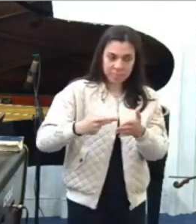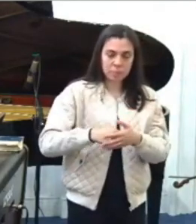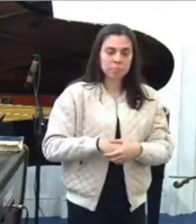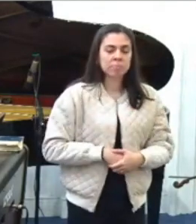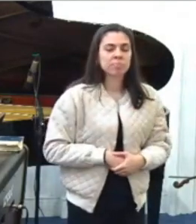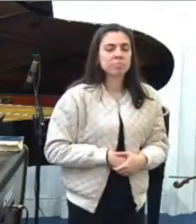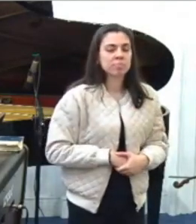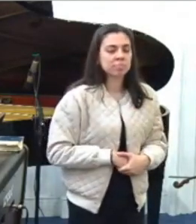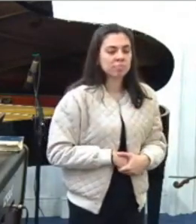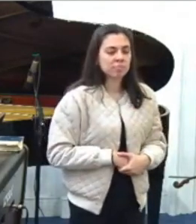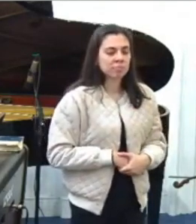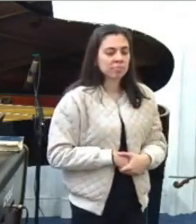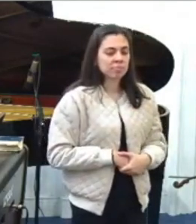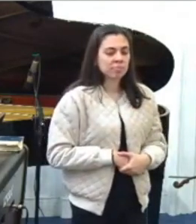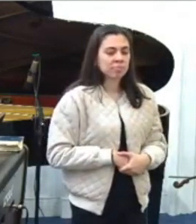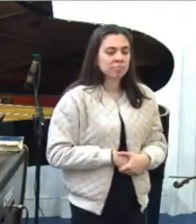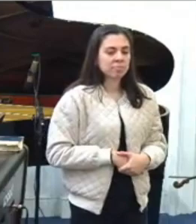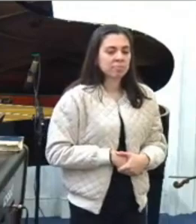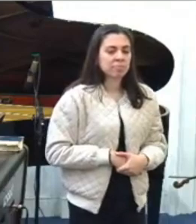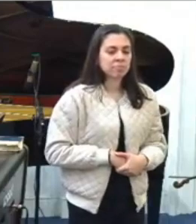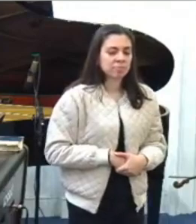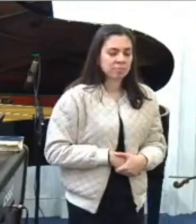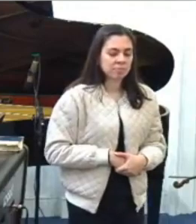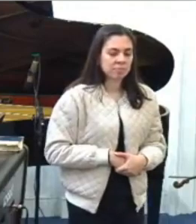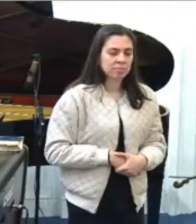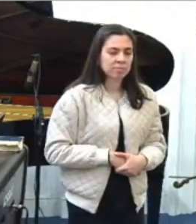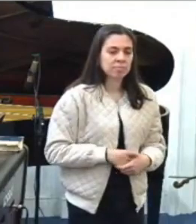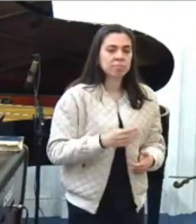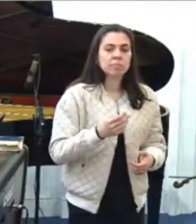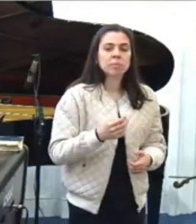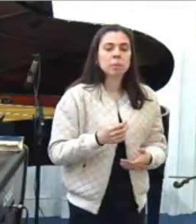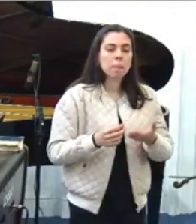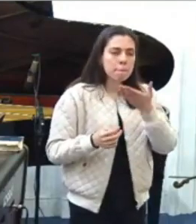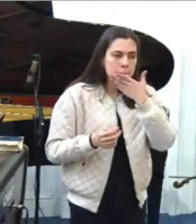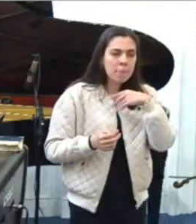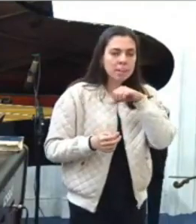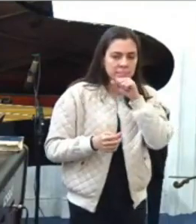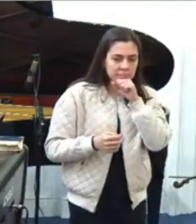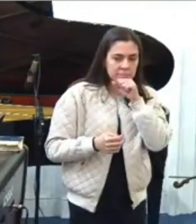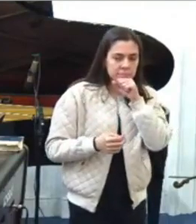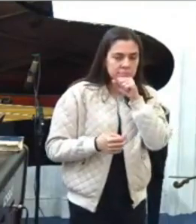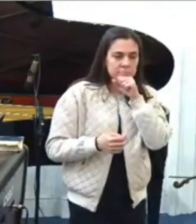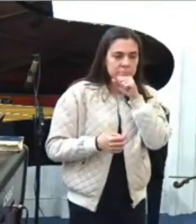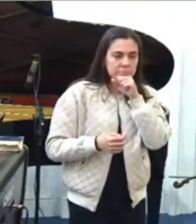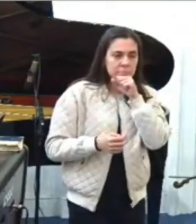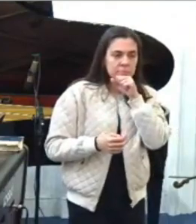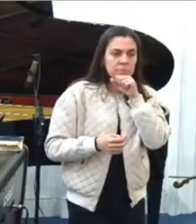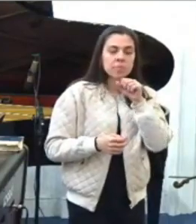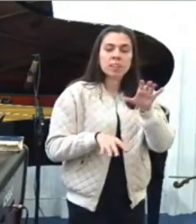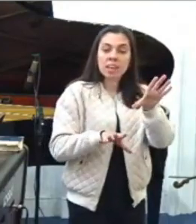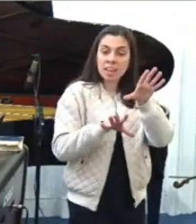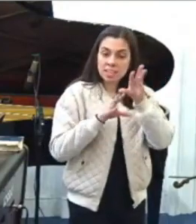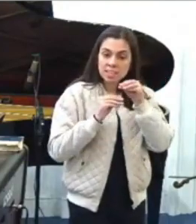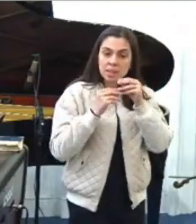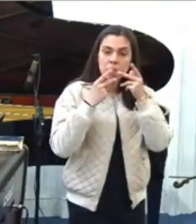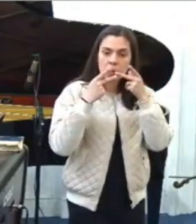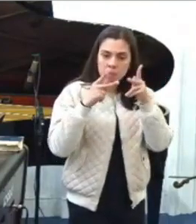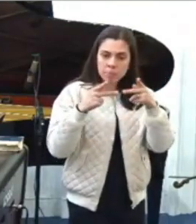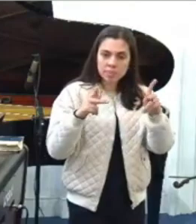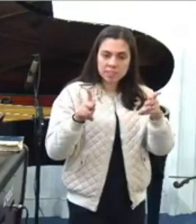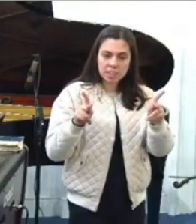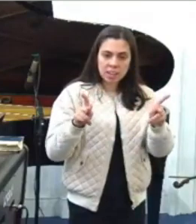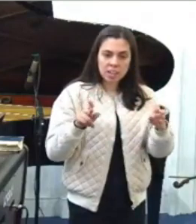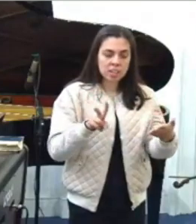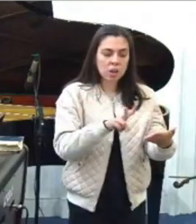responsabilidade de, uma vez que ouvirem esta mensagem, também, em momento oportuno, talvez hoje mesmo, sentar diante do desenho do